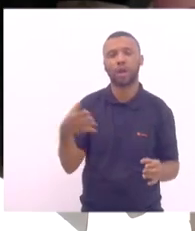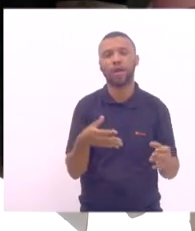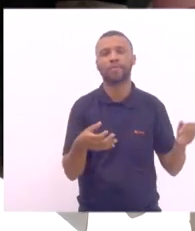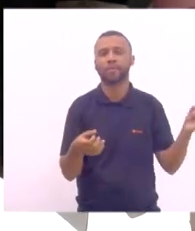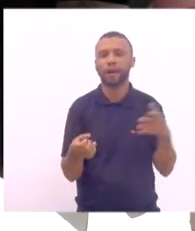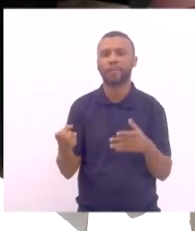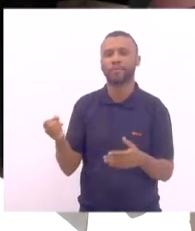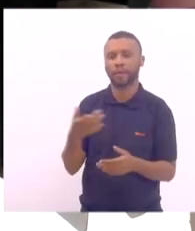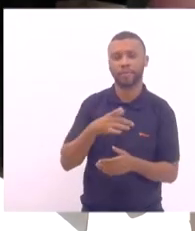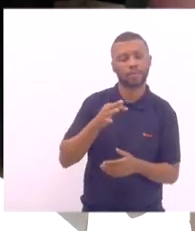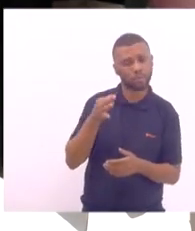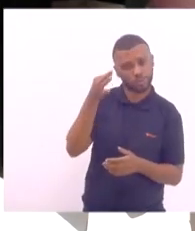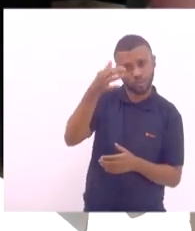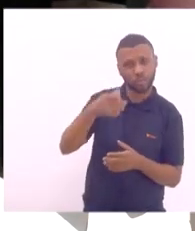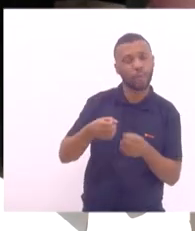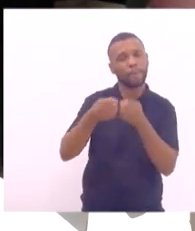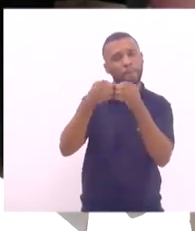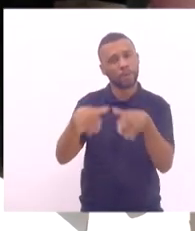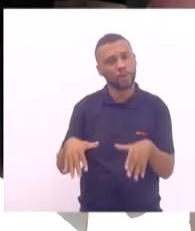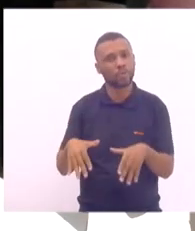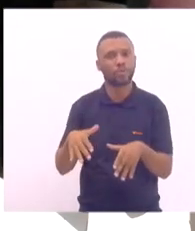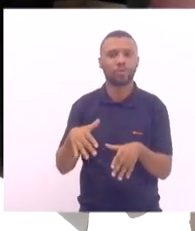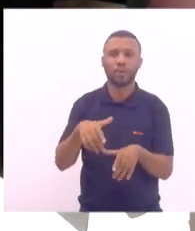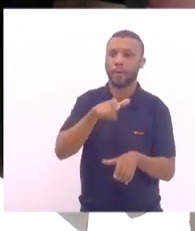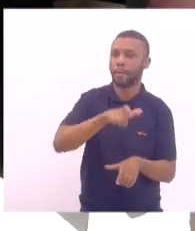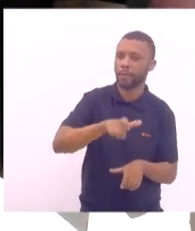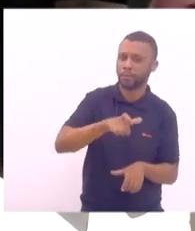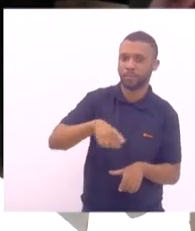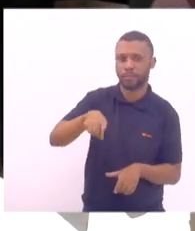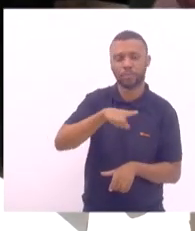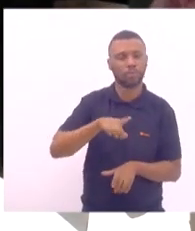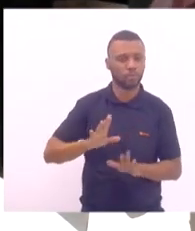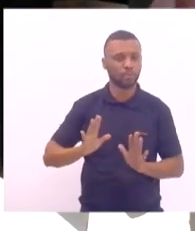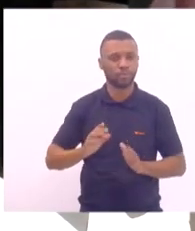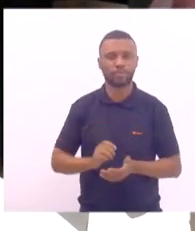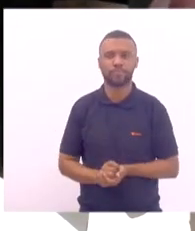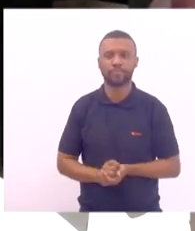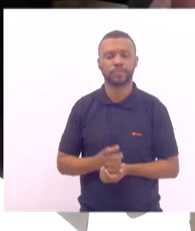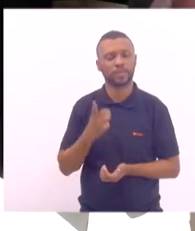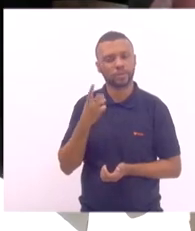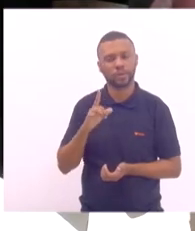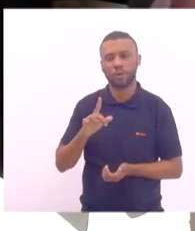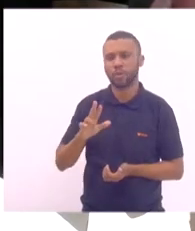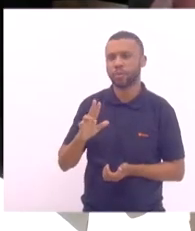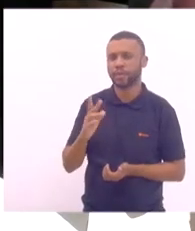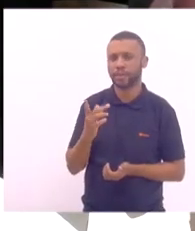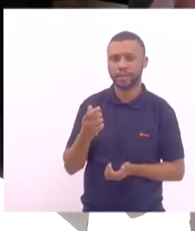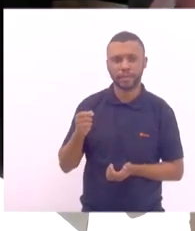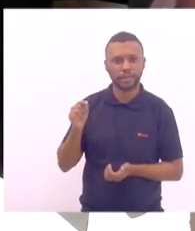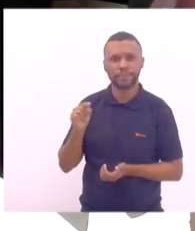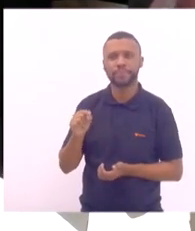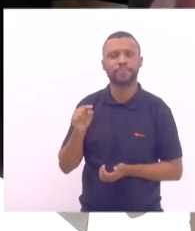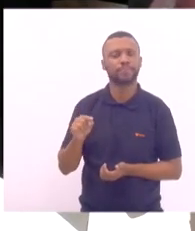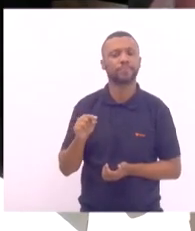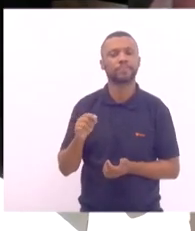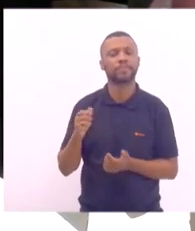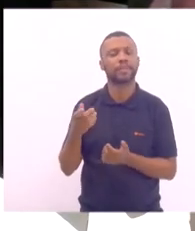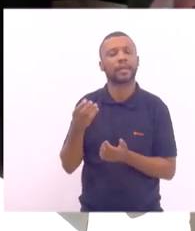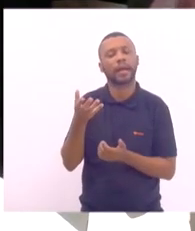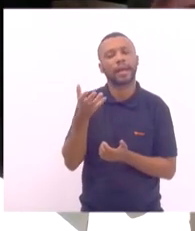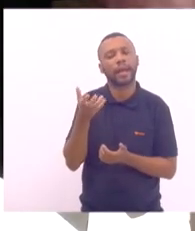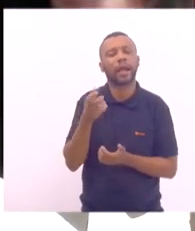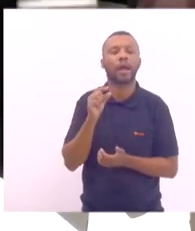levem a graves prejuízos para os usuários. Deputada Lucinha, ela está